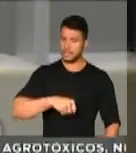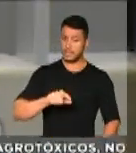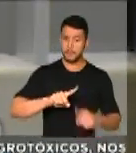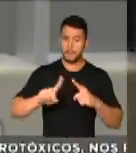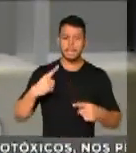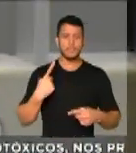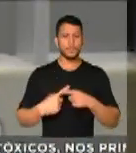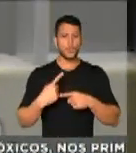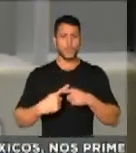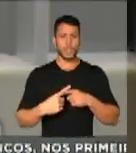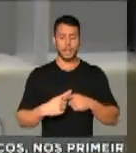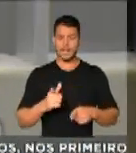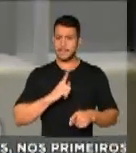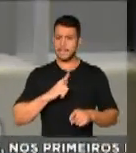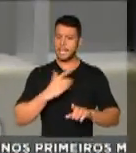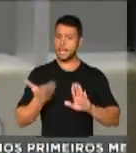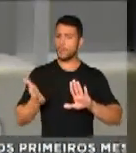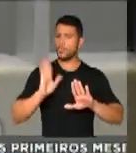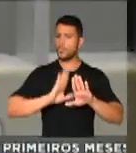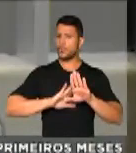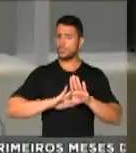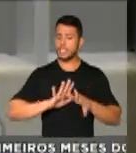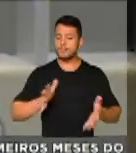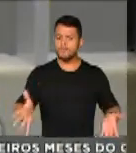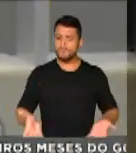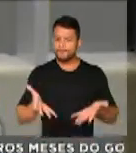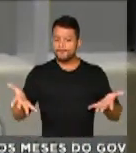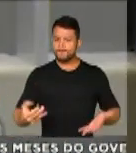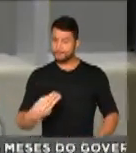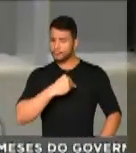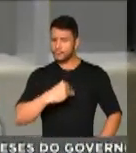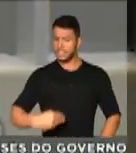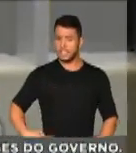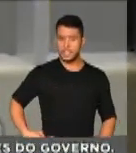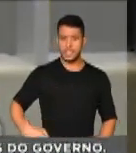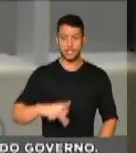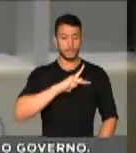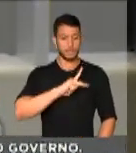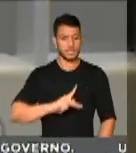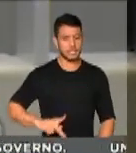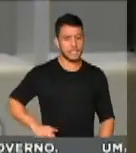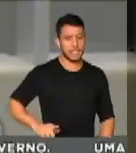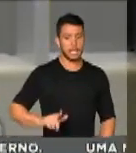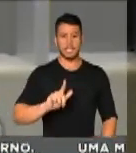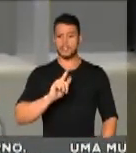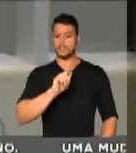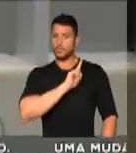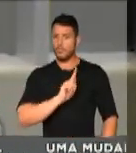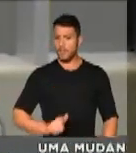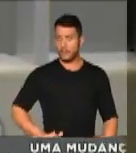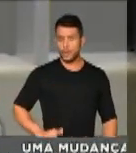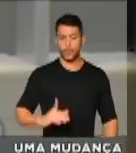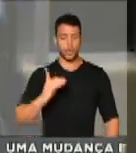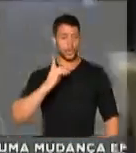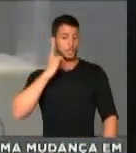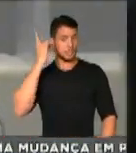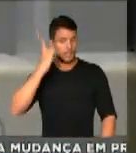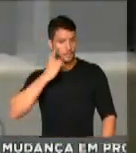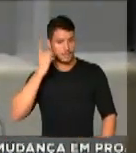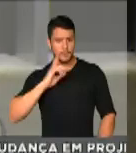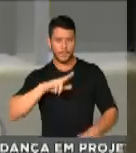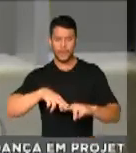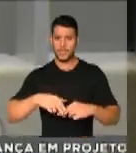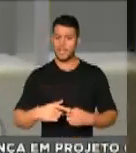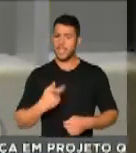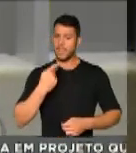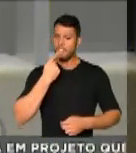isso? Será que não há nenhum estímulo de ministros, de presidentes, de governadores e de deputados que